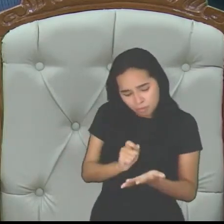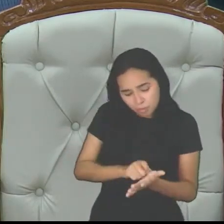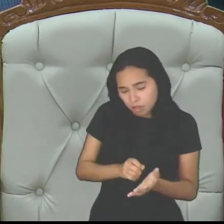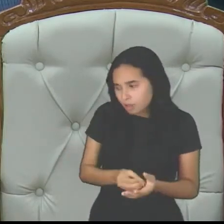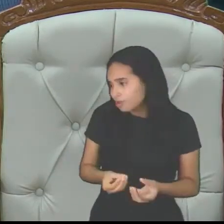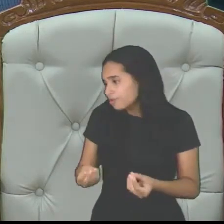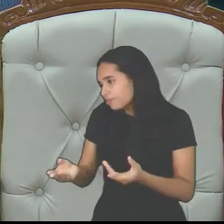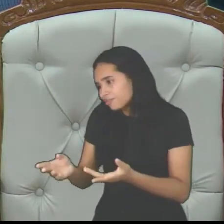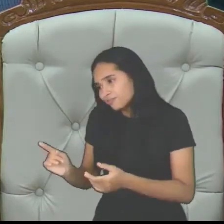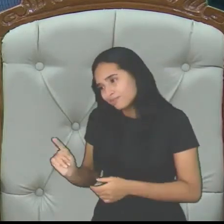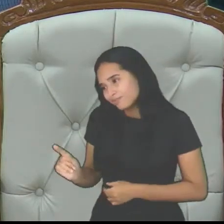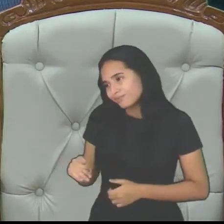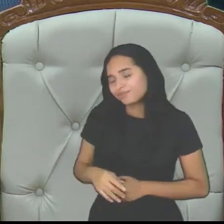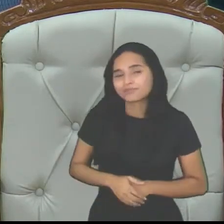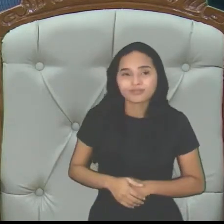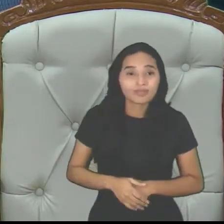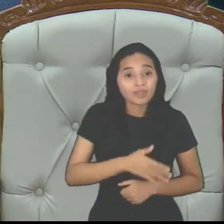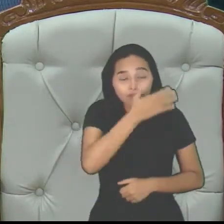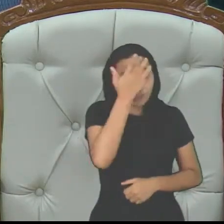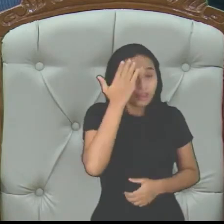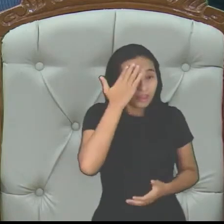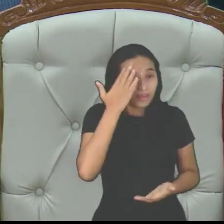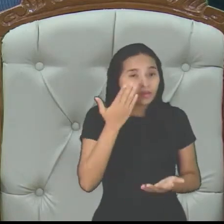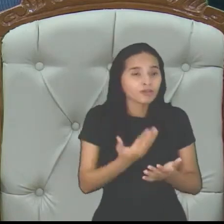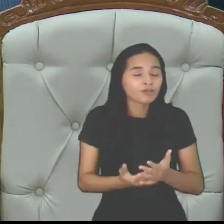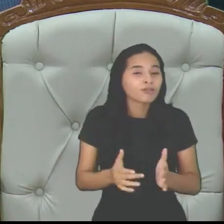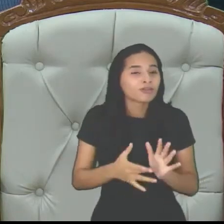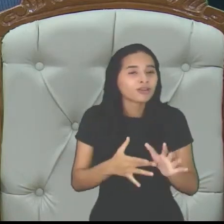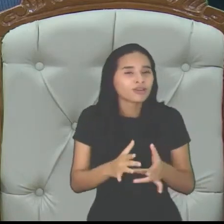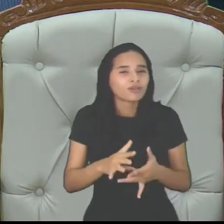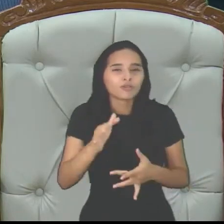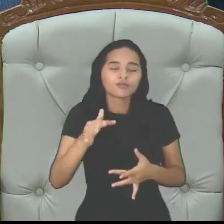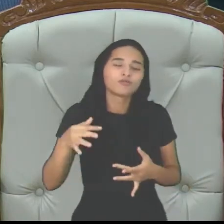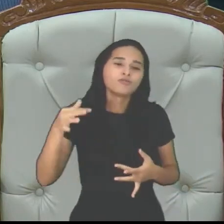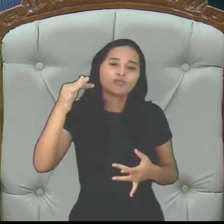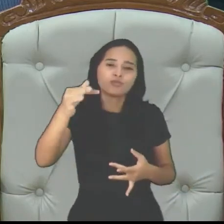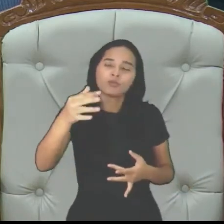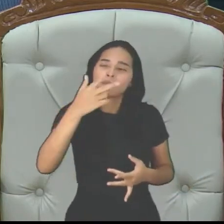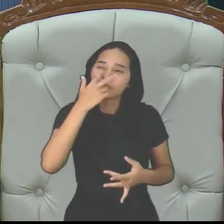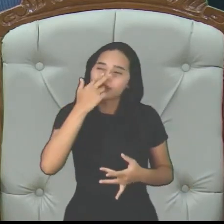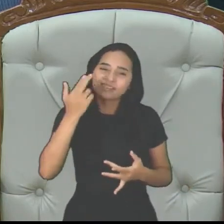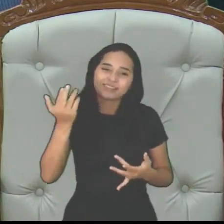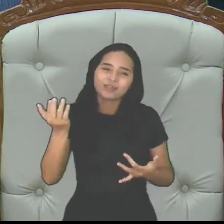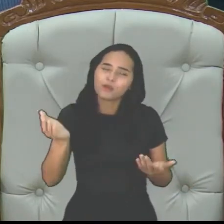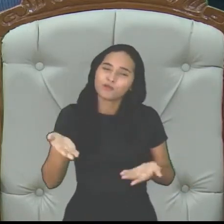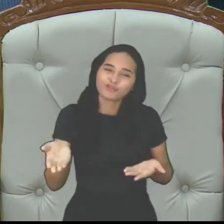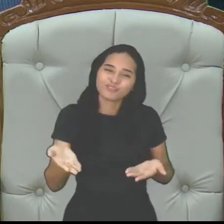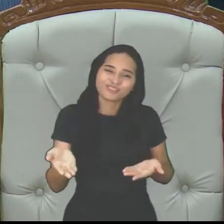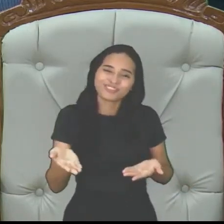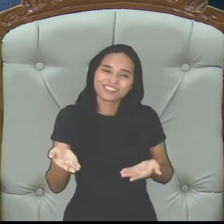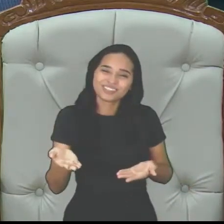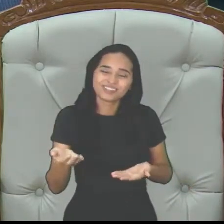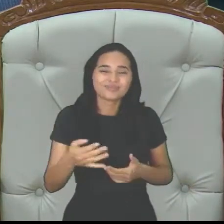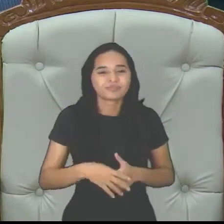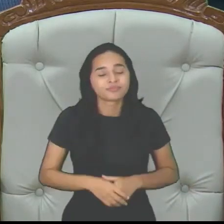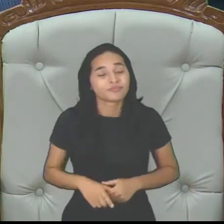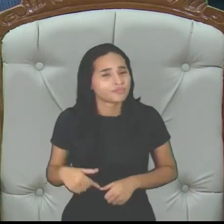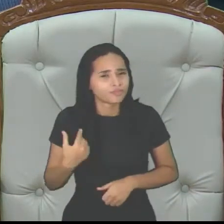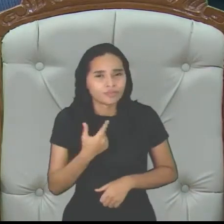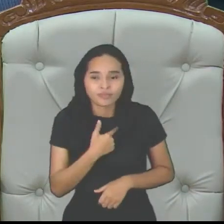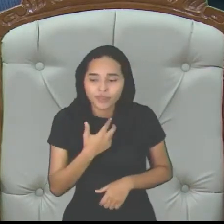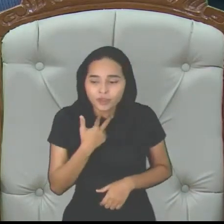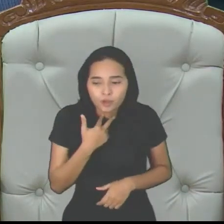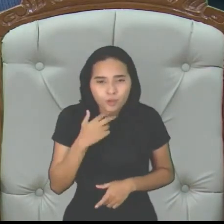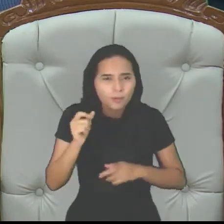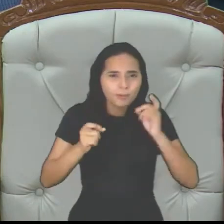confia em Cristo, irmãos, o amanhã para ele é como se fosse o hoje. Então nós não podemos nos